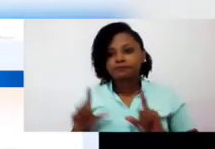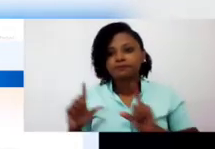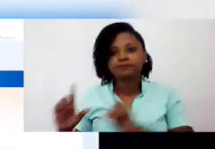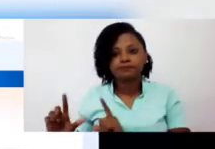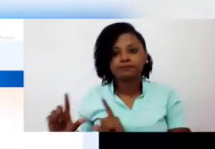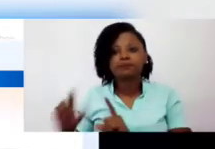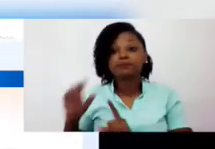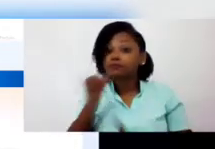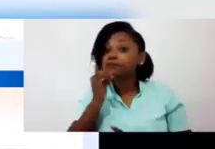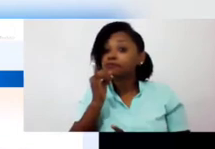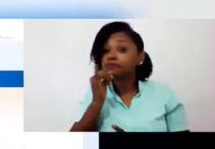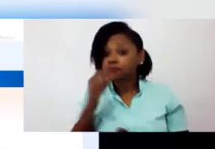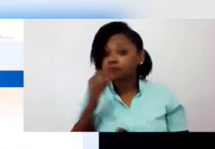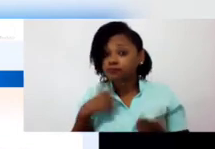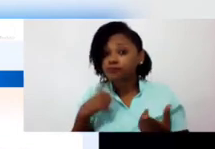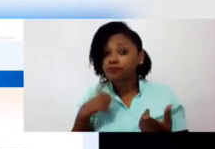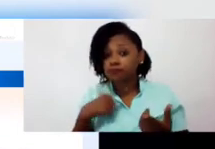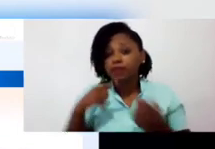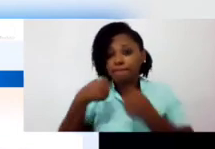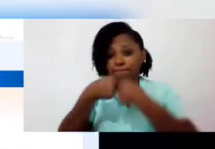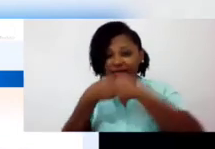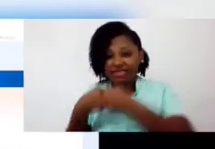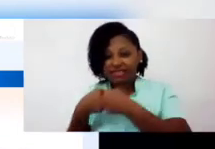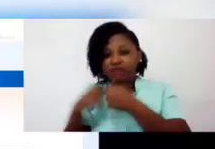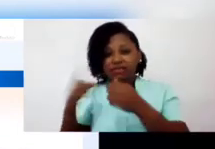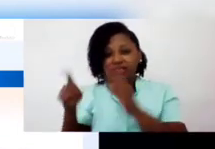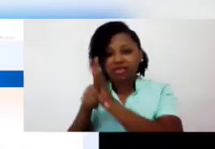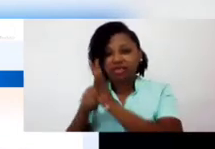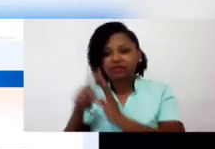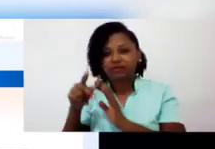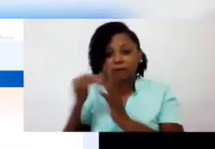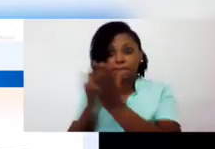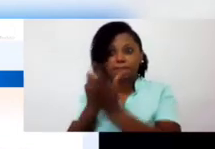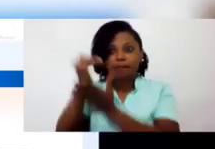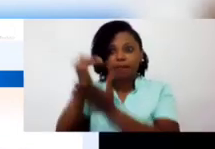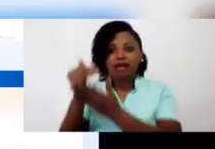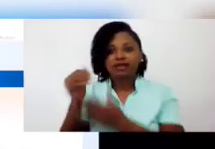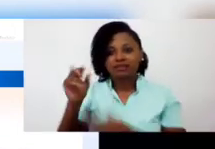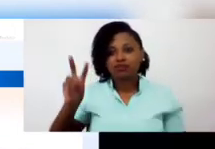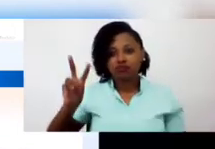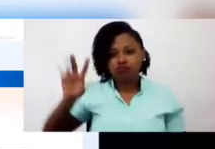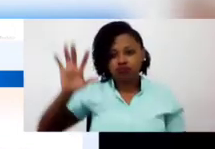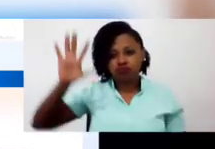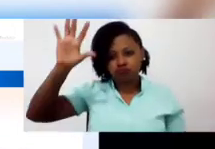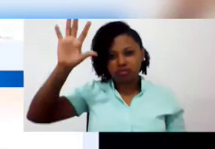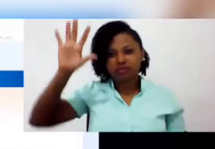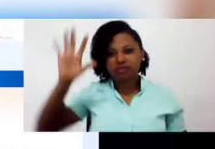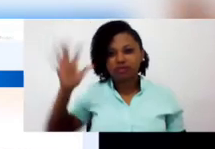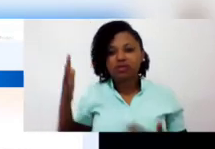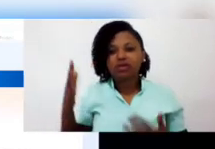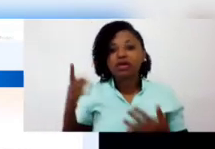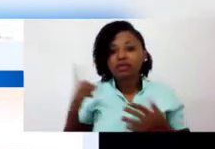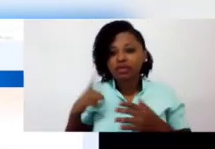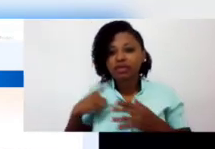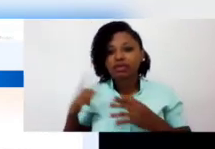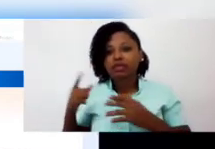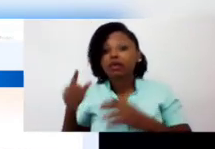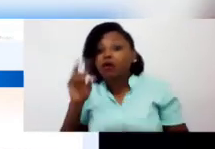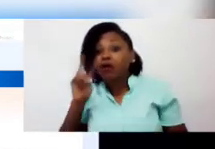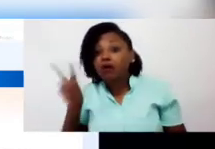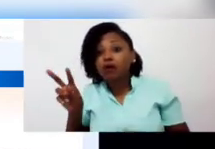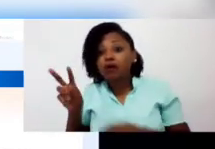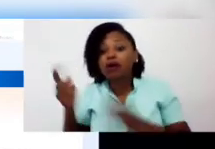Pressão máxima de vapor. Olha, aqui tem um exemplo sobre a água e o éter, né? No estado inicial e